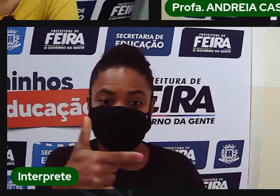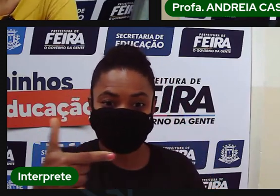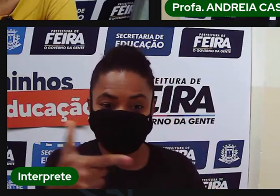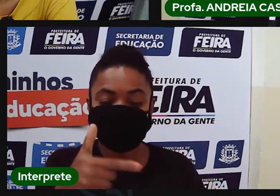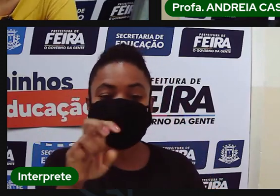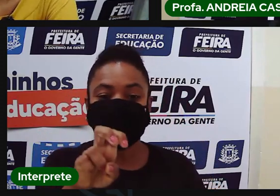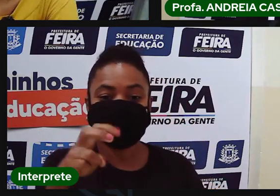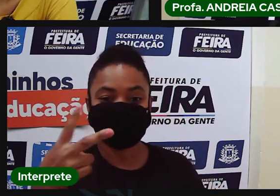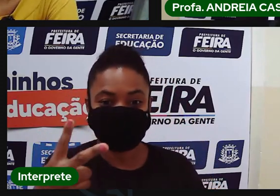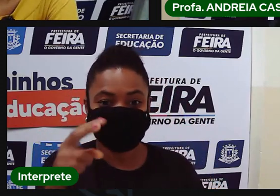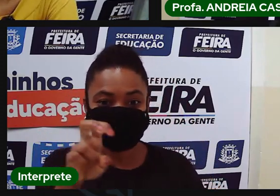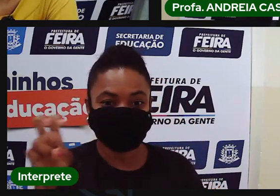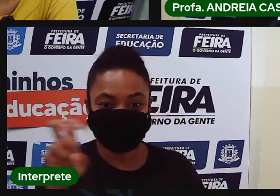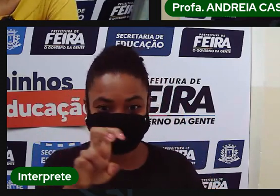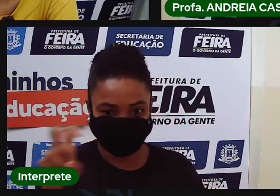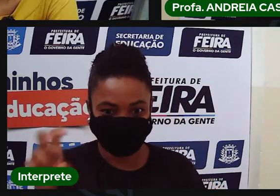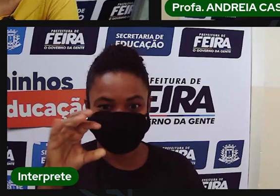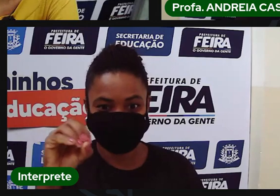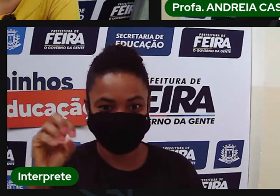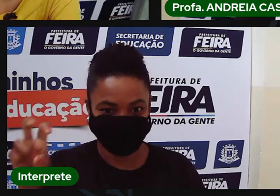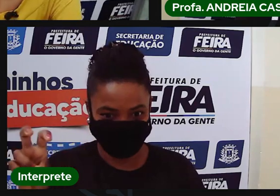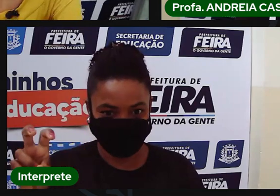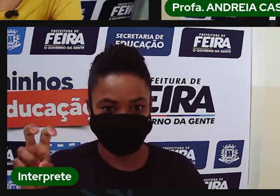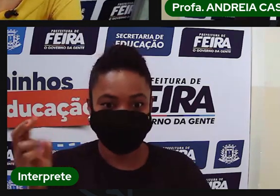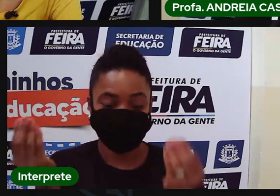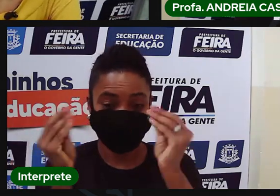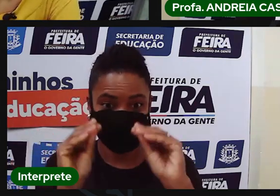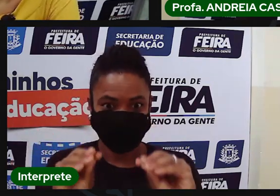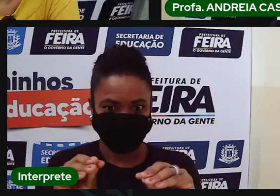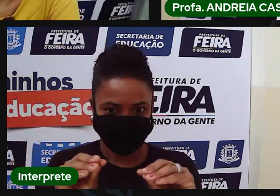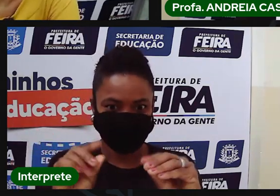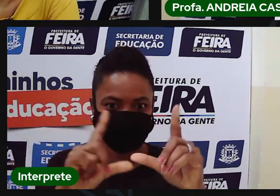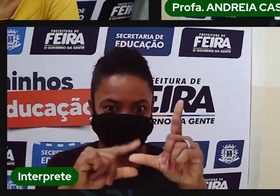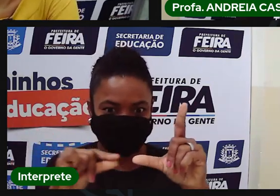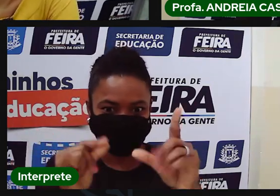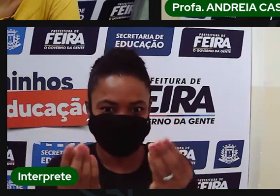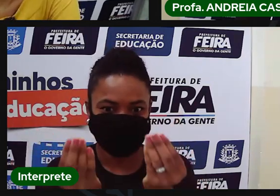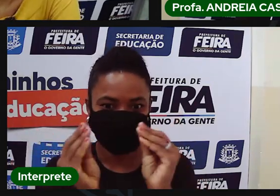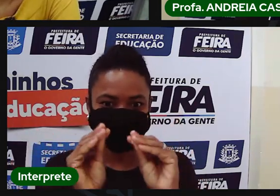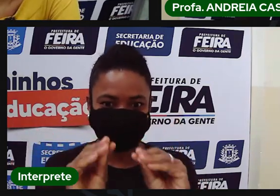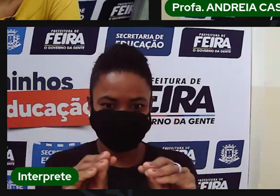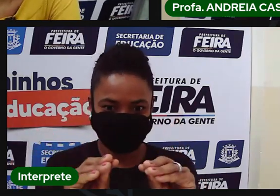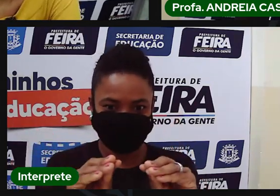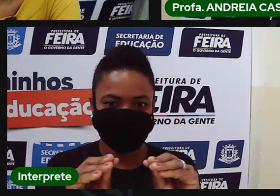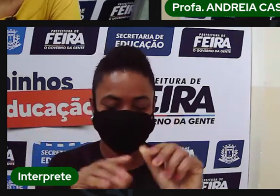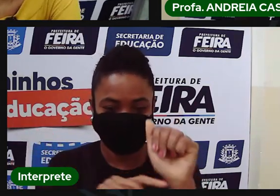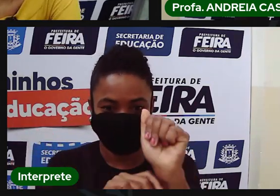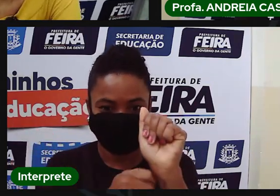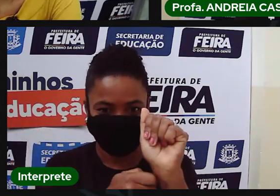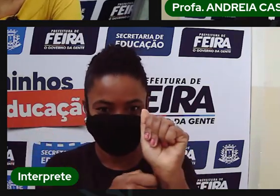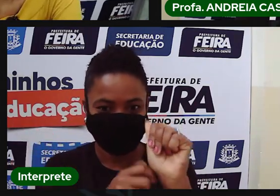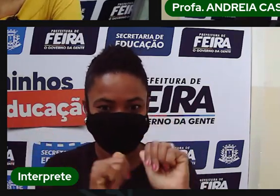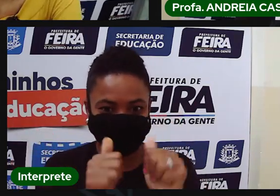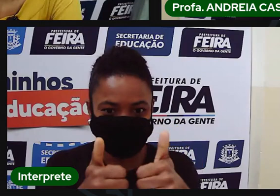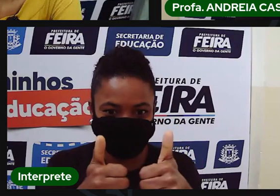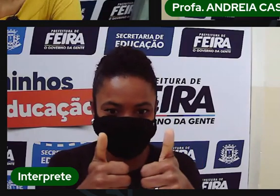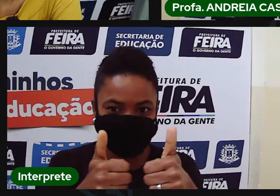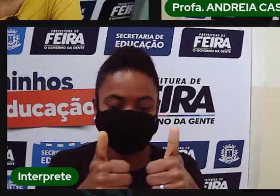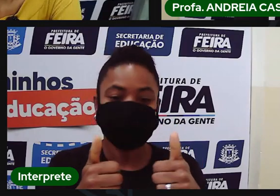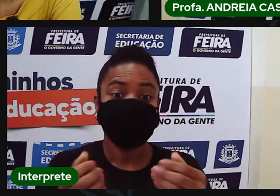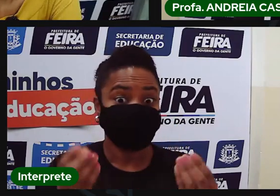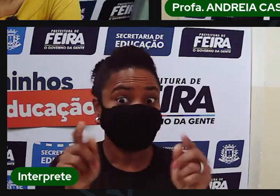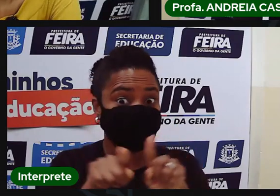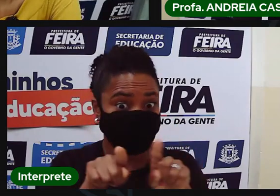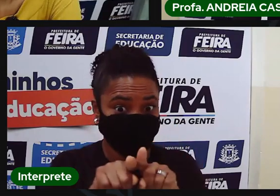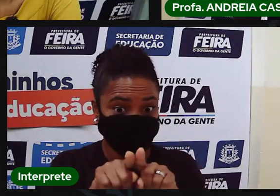19-22-5505. Coloca esse código também no Tech. Eu vou estar compartilhando aqui também no Private Chat. Além do link